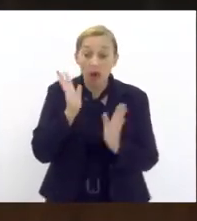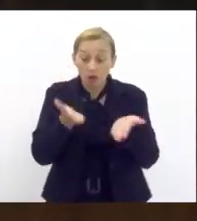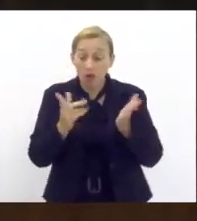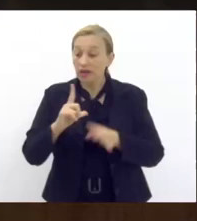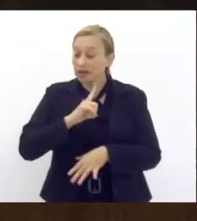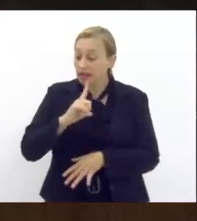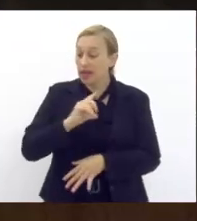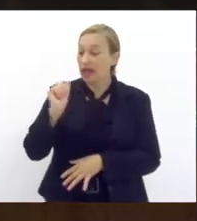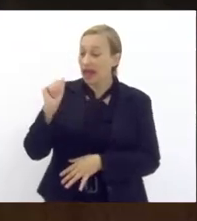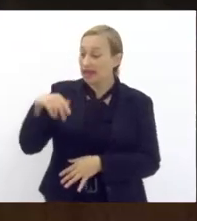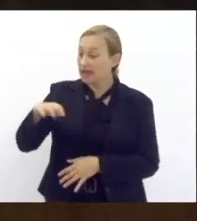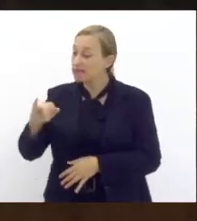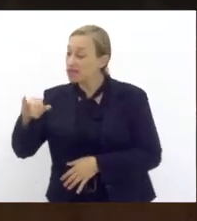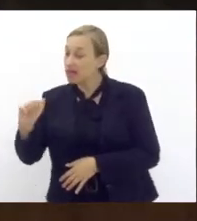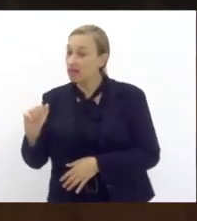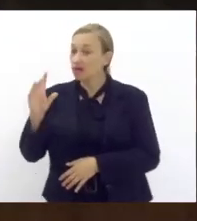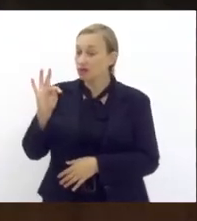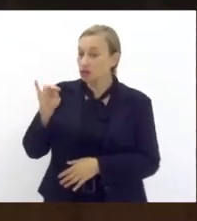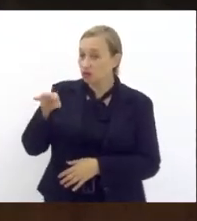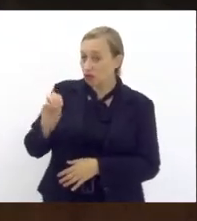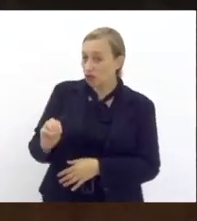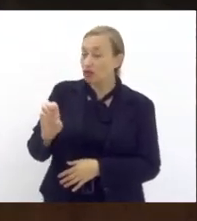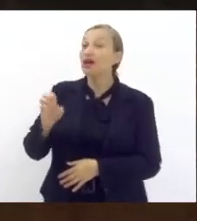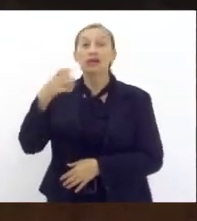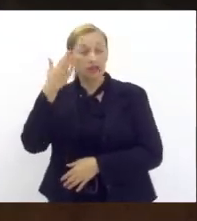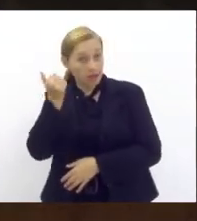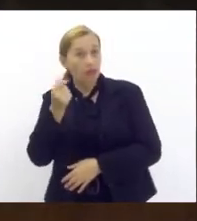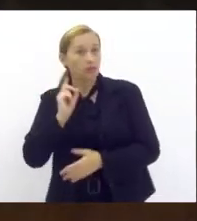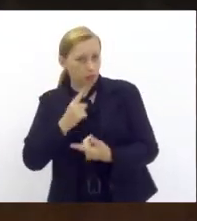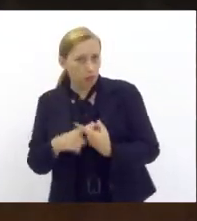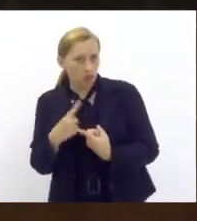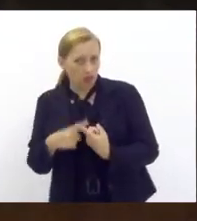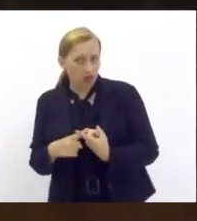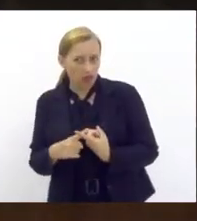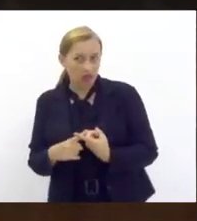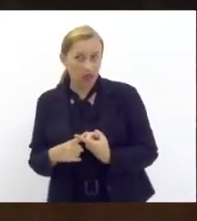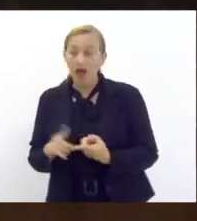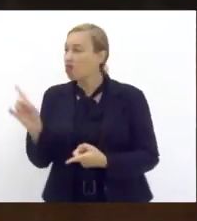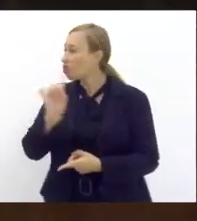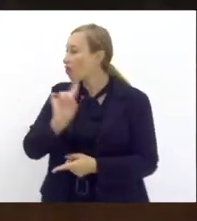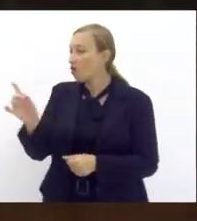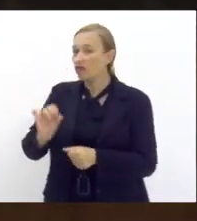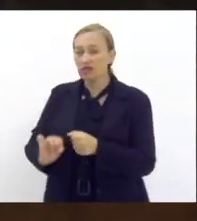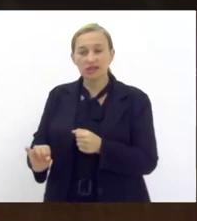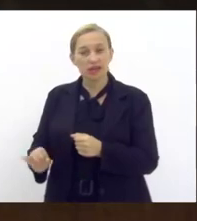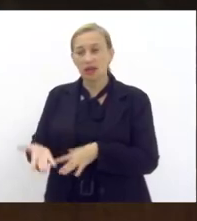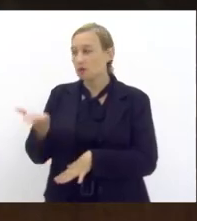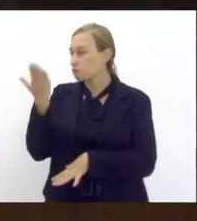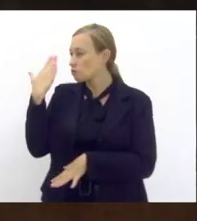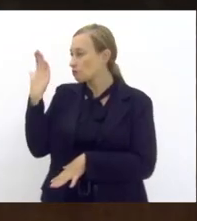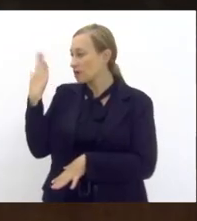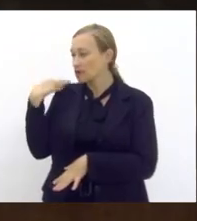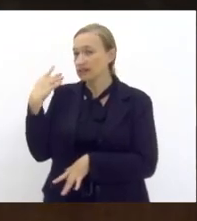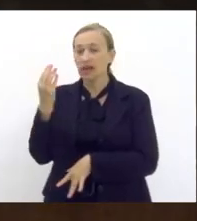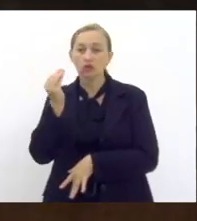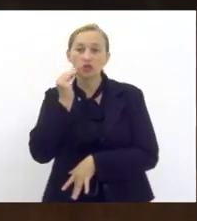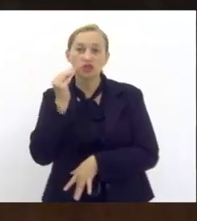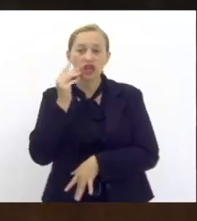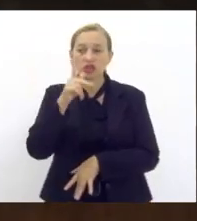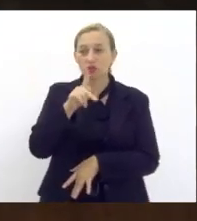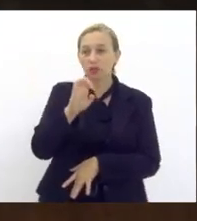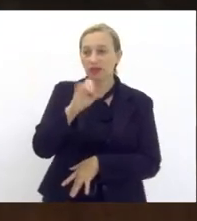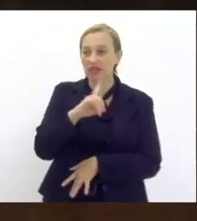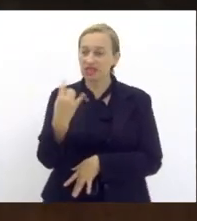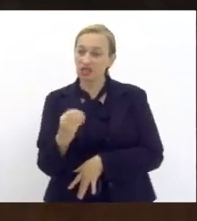anemia falciforme. Sabe por quê, Vossa Excelência? Porque não foi feito o teste do pezinho nessas crianças